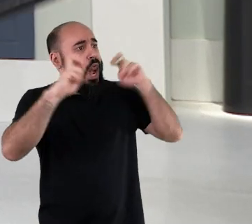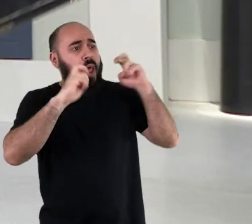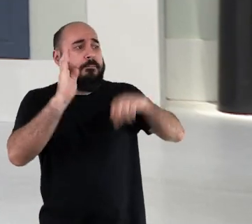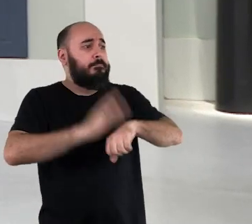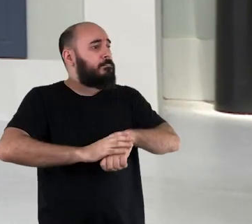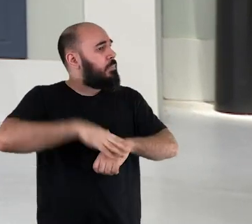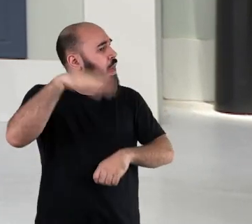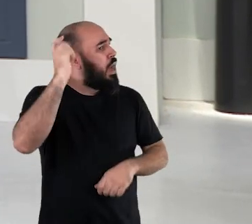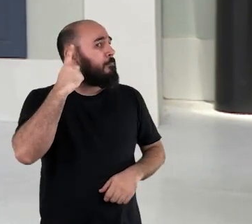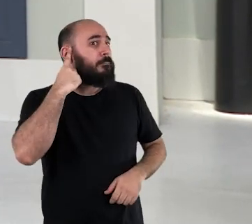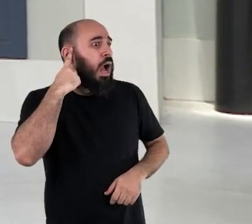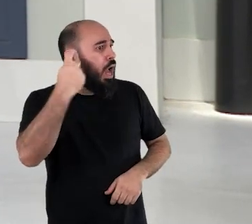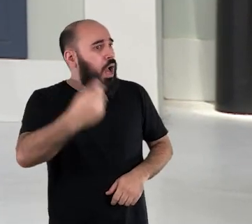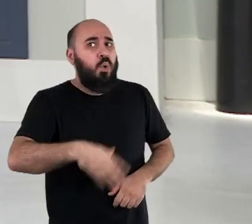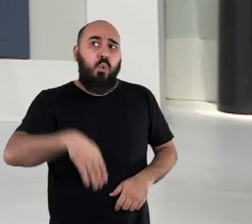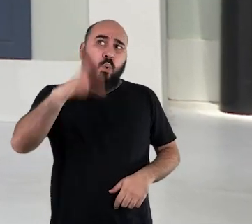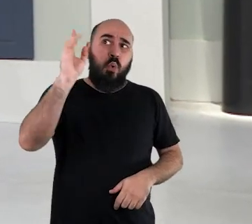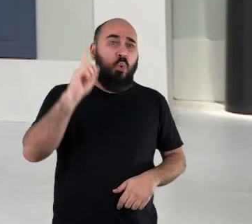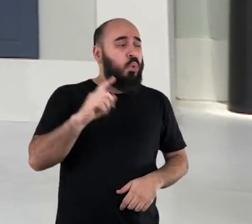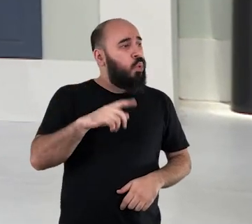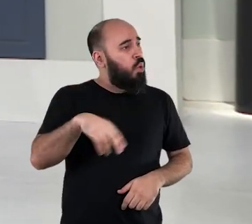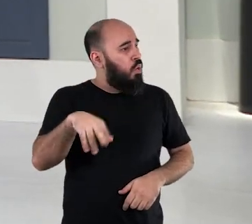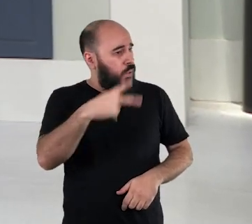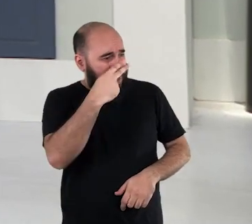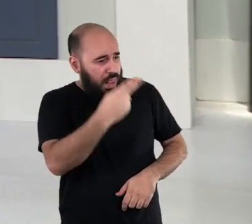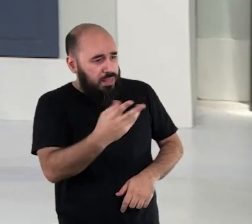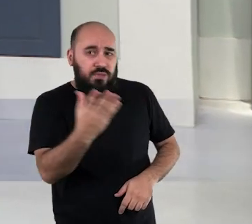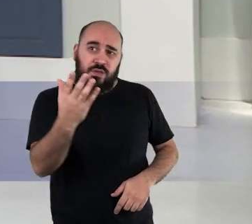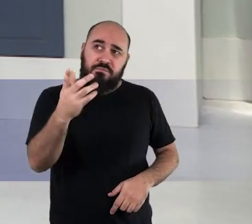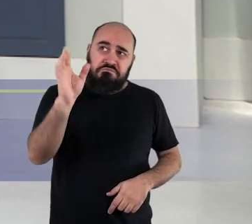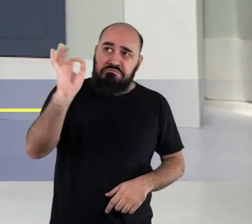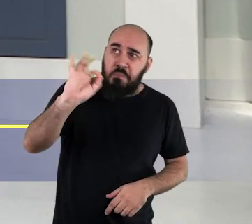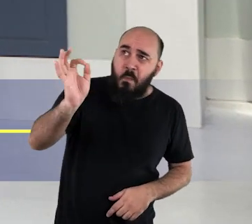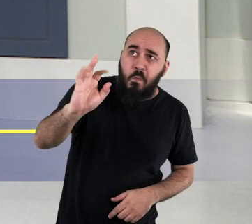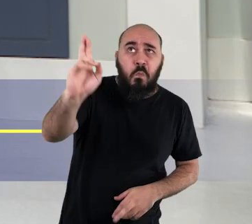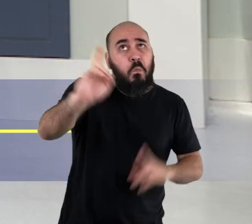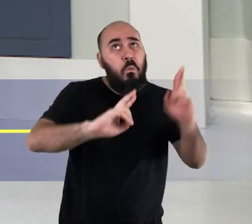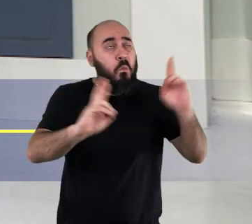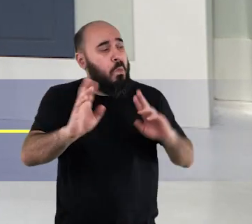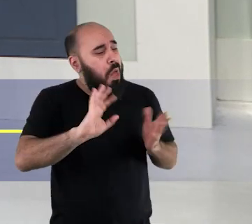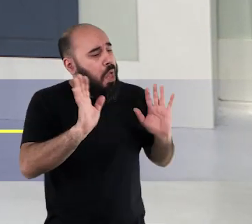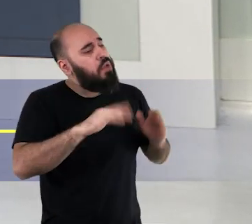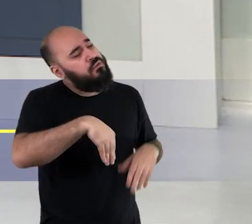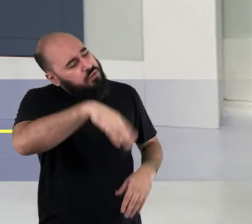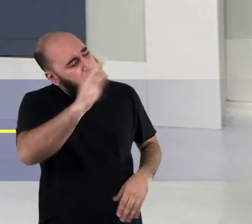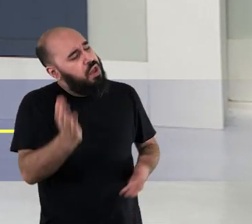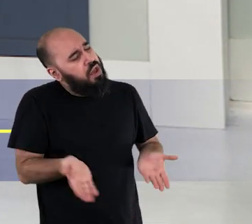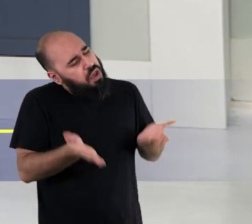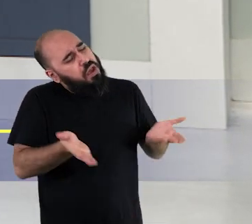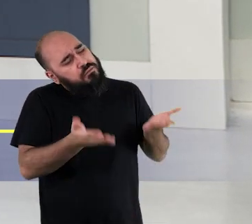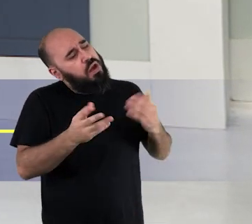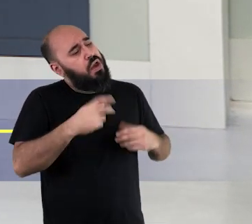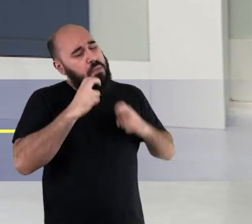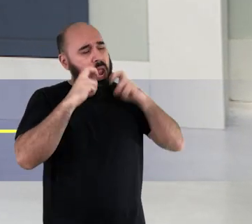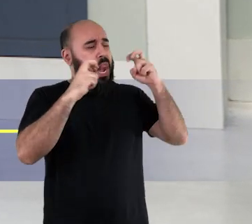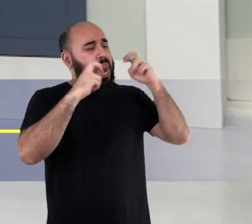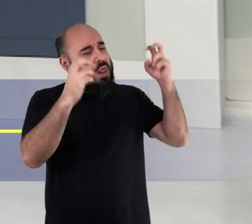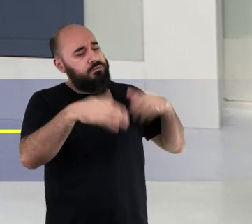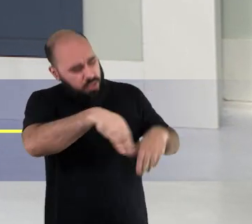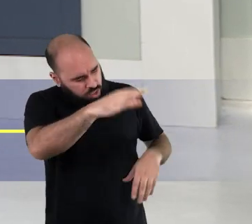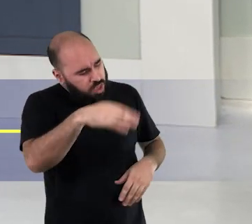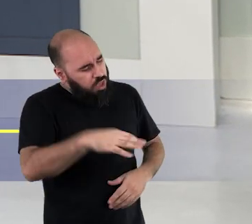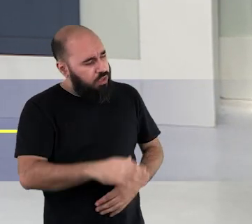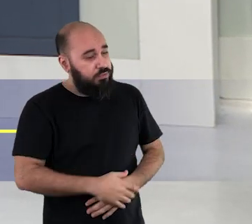mais alto e mais alto. Elias ficou zombando deles, né? Tirando onda com eles. Mas é que Elias queria expor